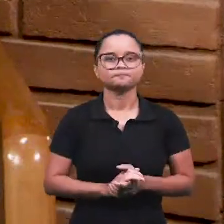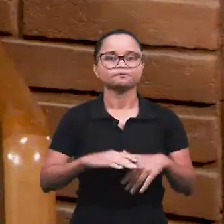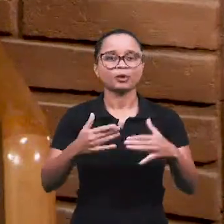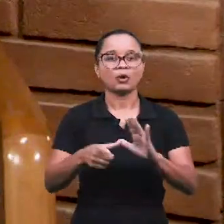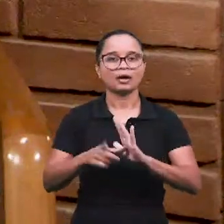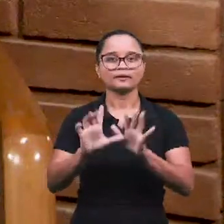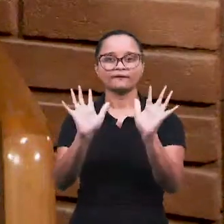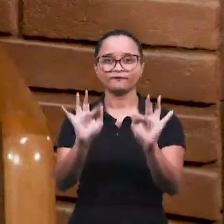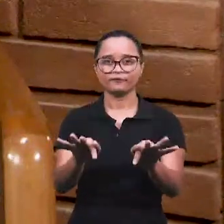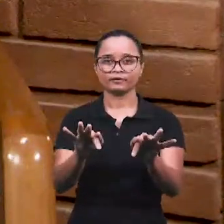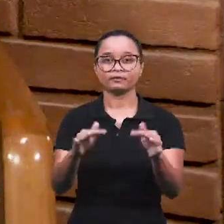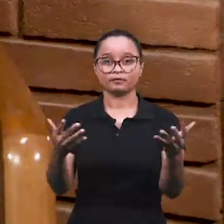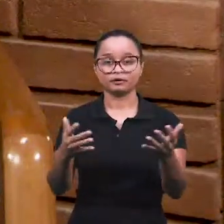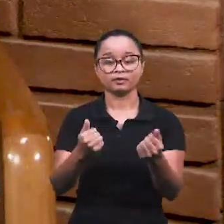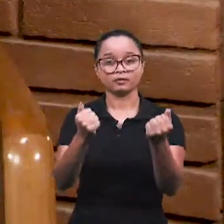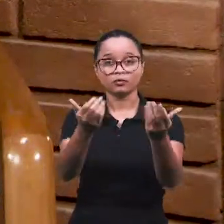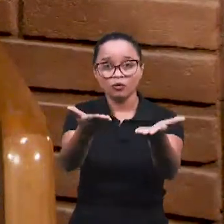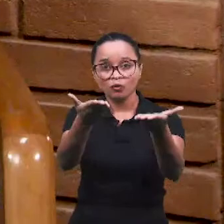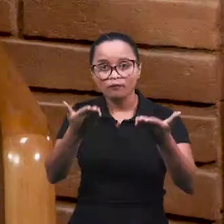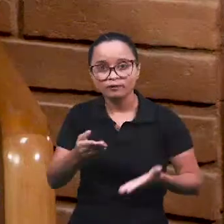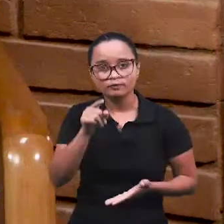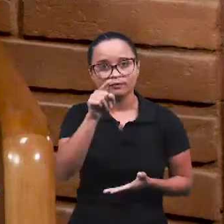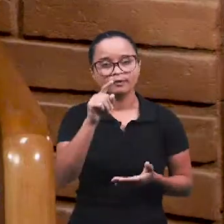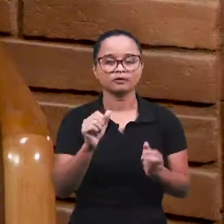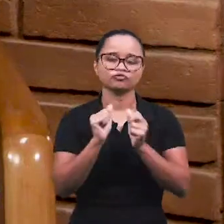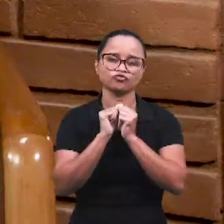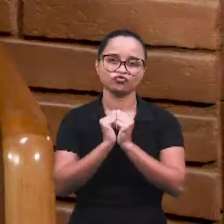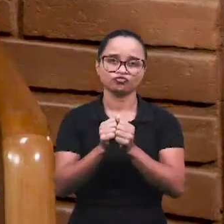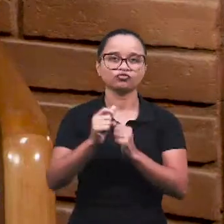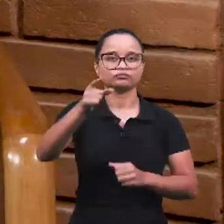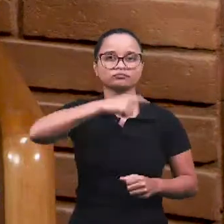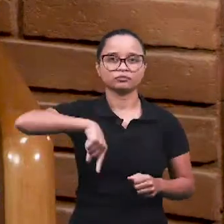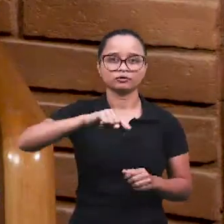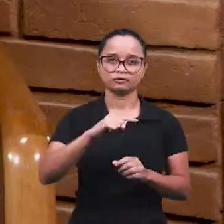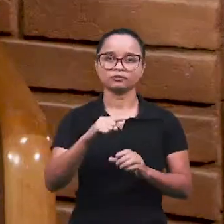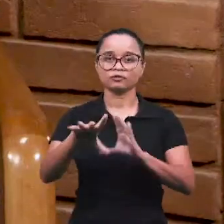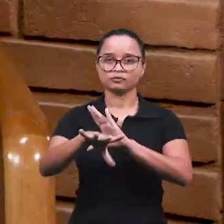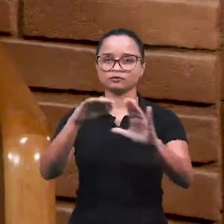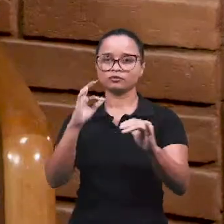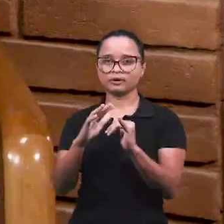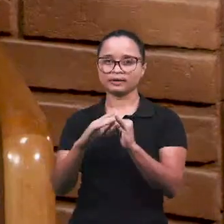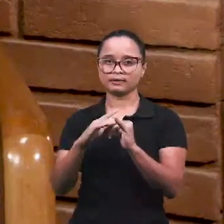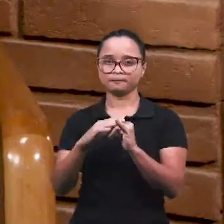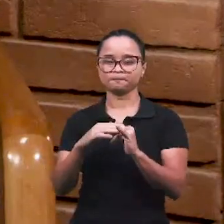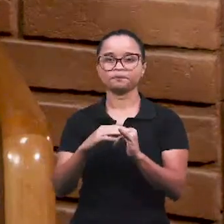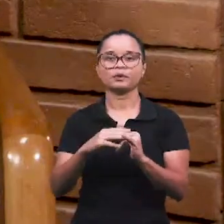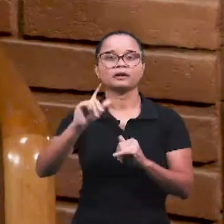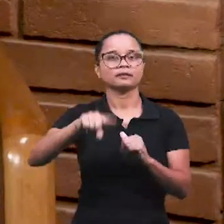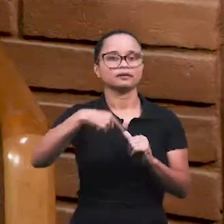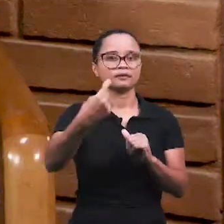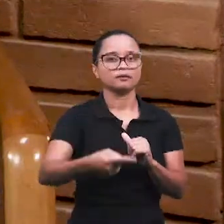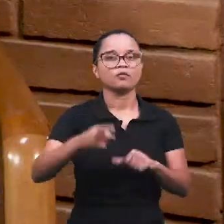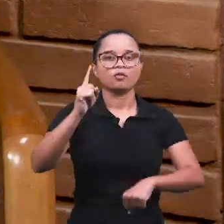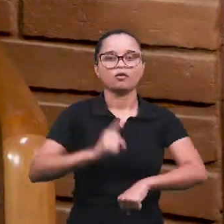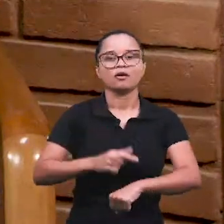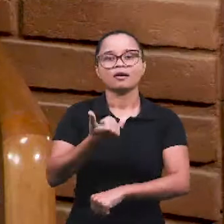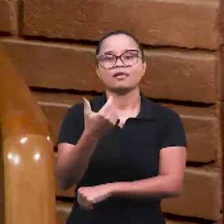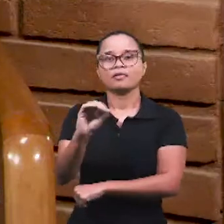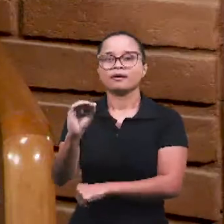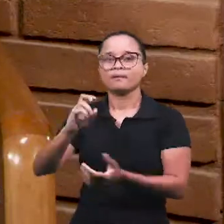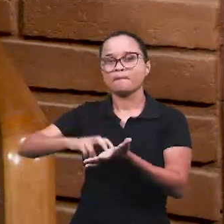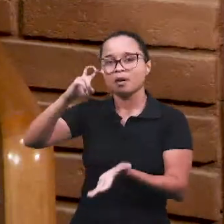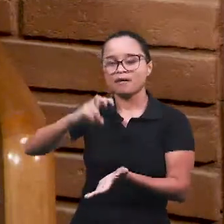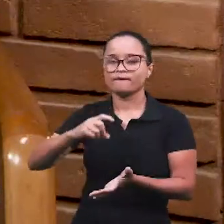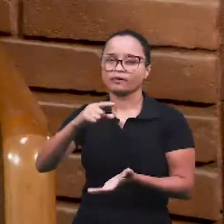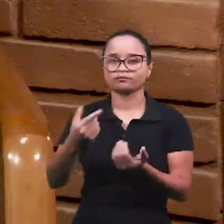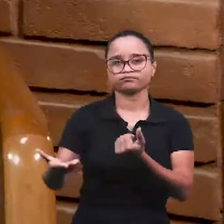quero, antes de encerrar, te fazer um convite para permanecer conosco no nosso canal de YouTube, para daqui a pouco, às 10 horas da